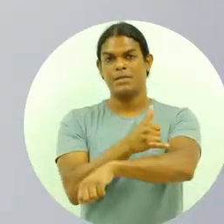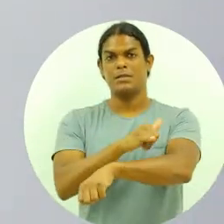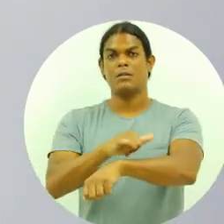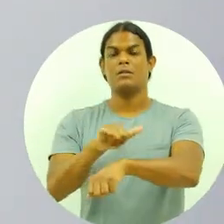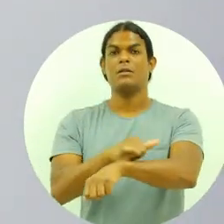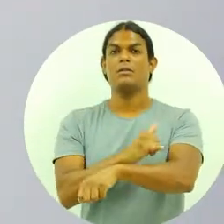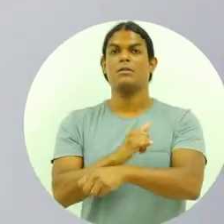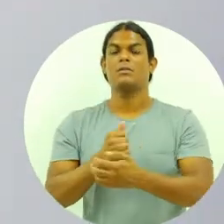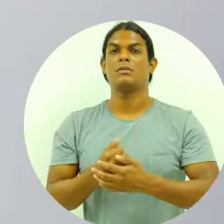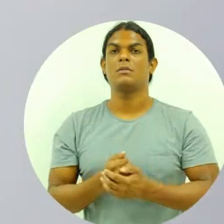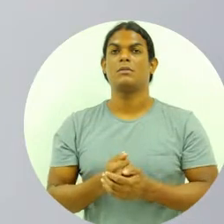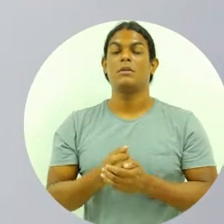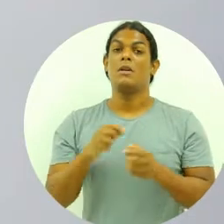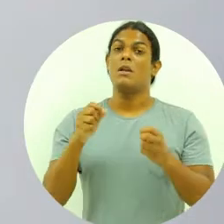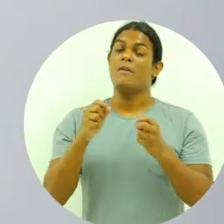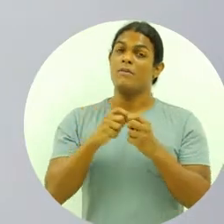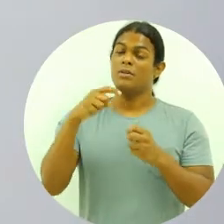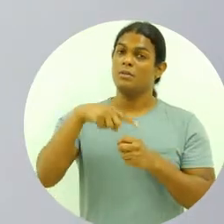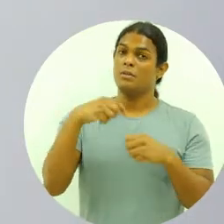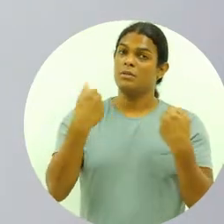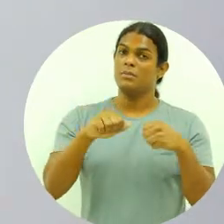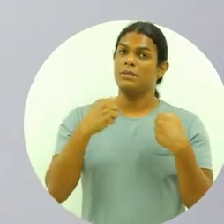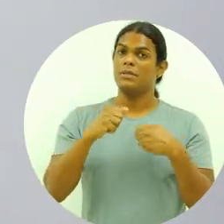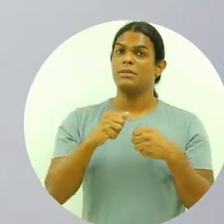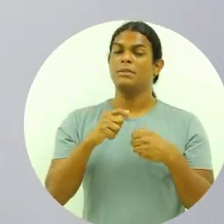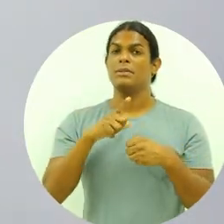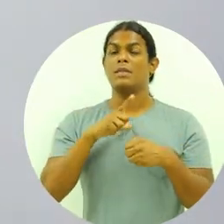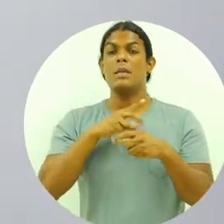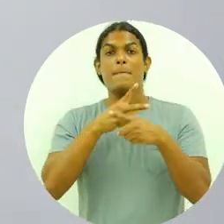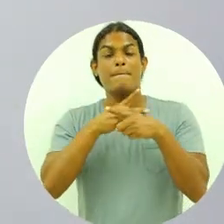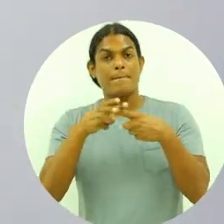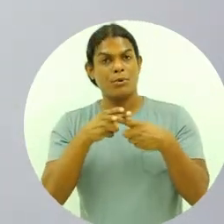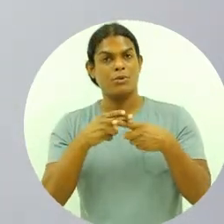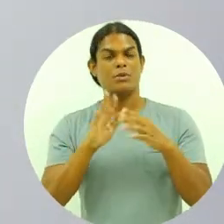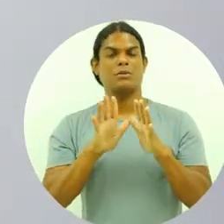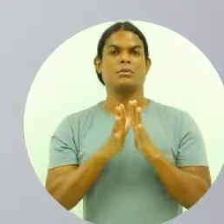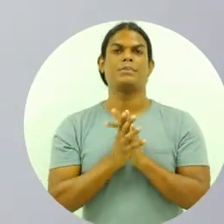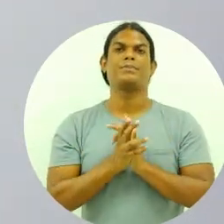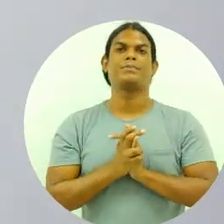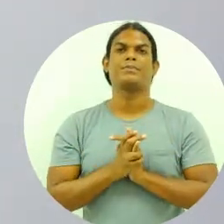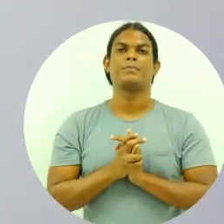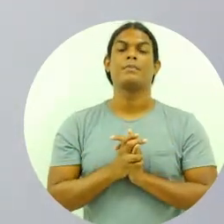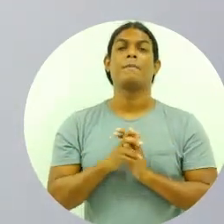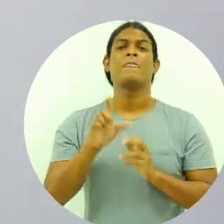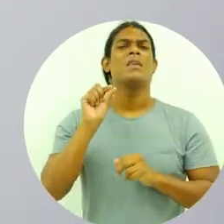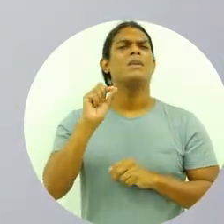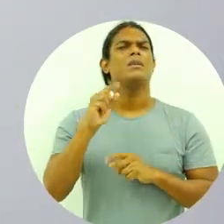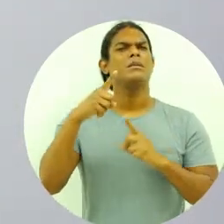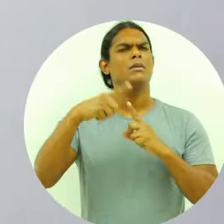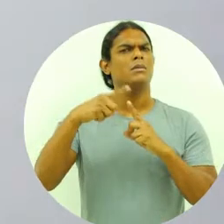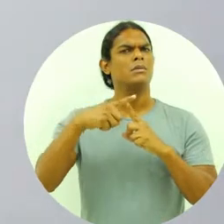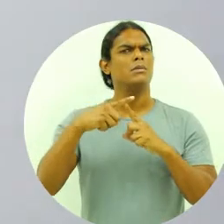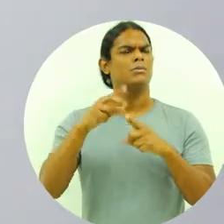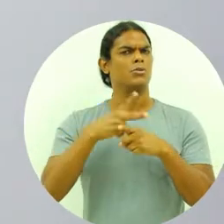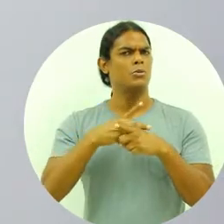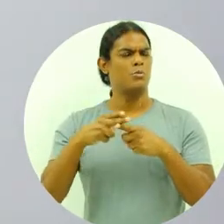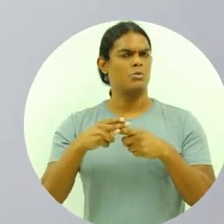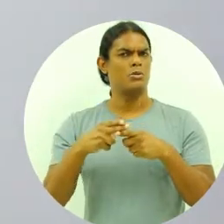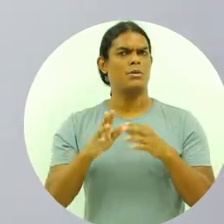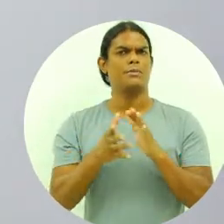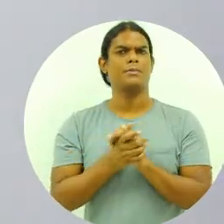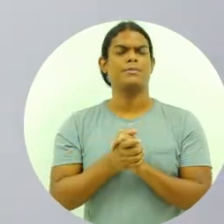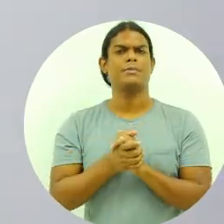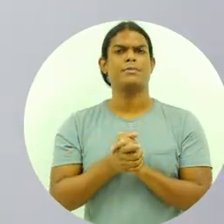né? E para que ela faça isso, ela precisa ter poderes. E que poderes são concedidos à administração